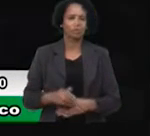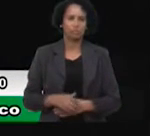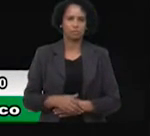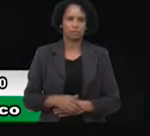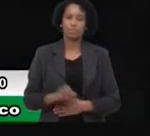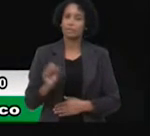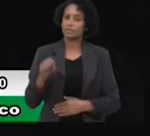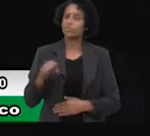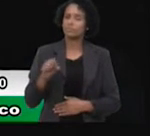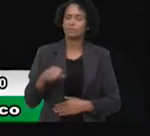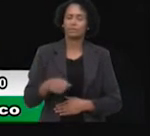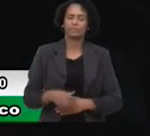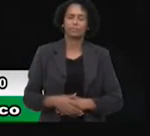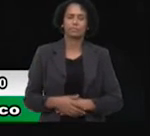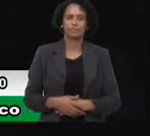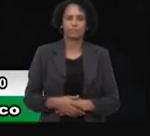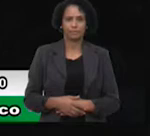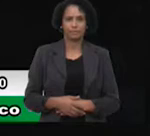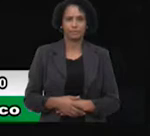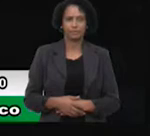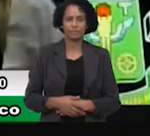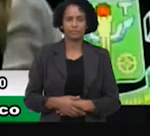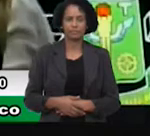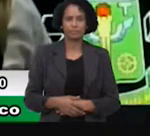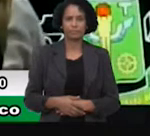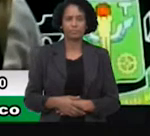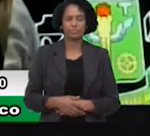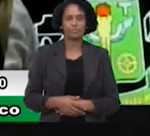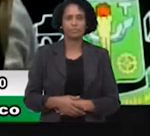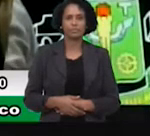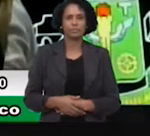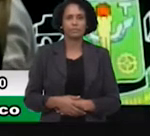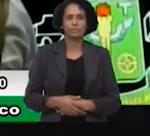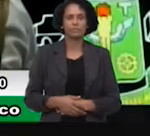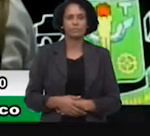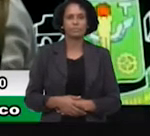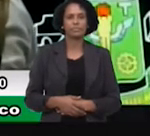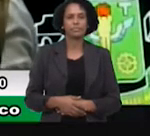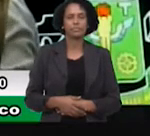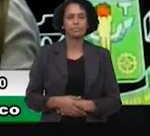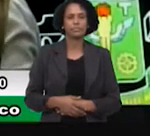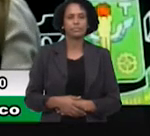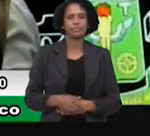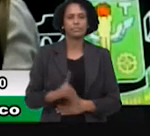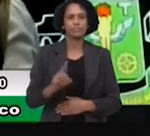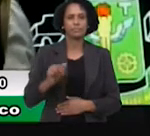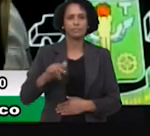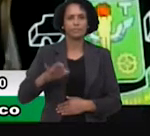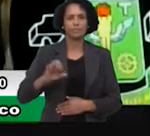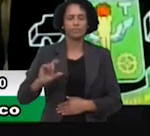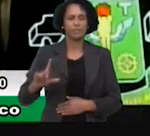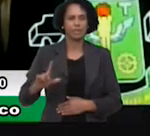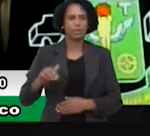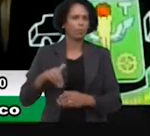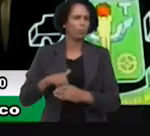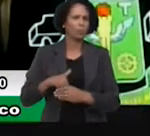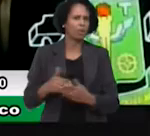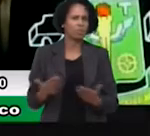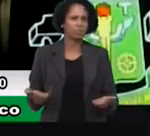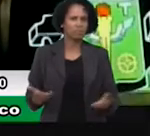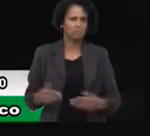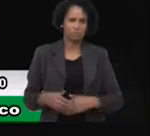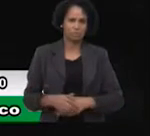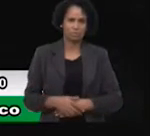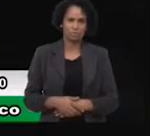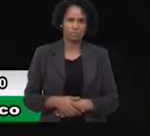Ricardo. Registrado o voto sim do novo vereador Cláudio Locadora. Novo vereador Daniel Matias, como vota, Vossa Excelência?